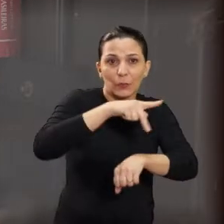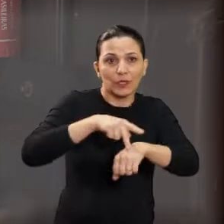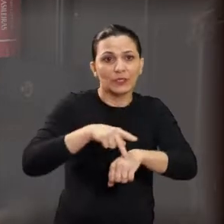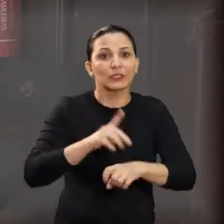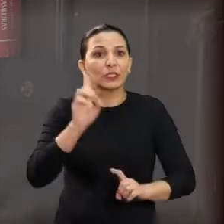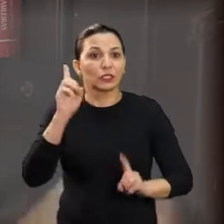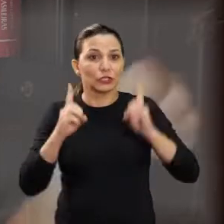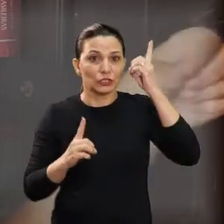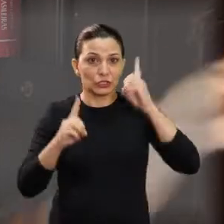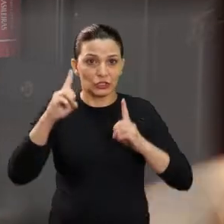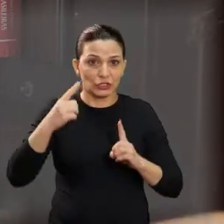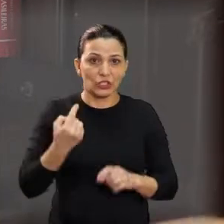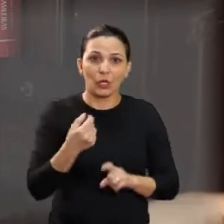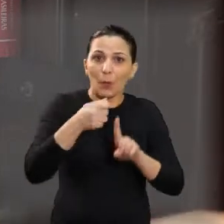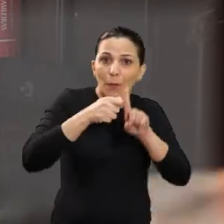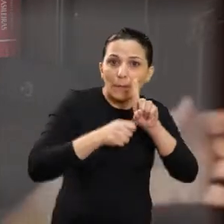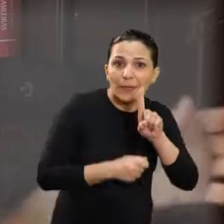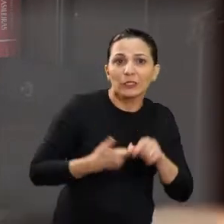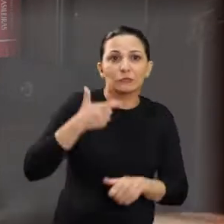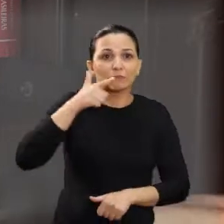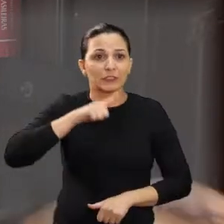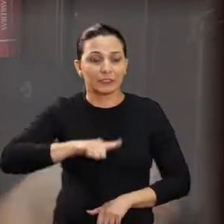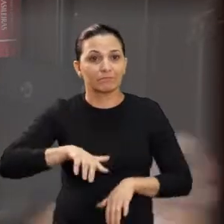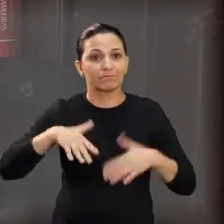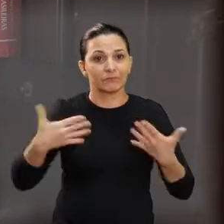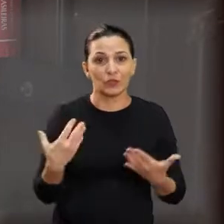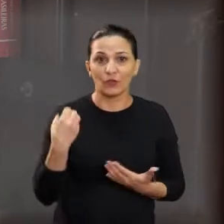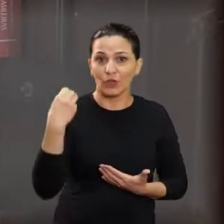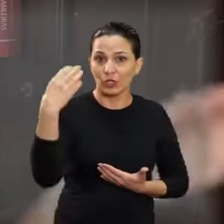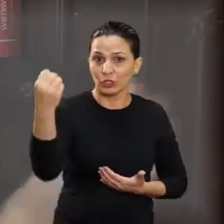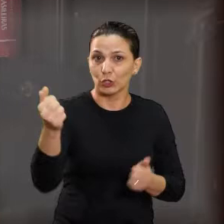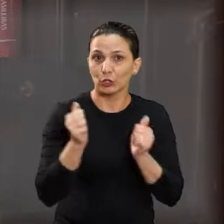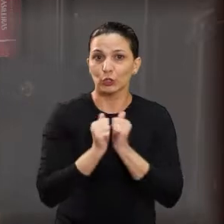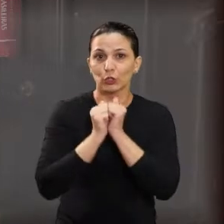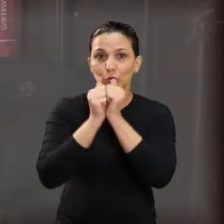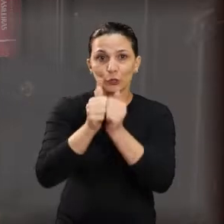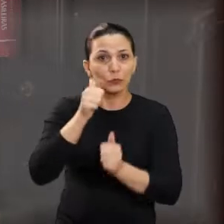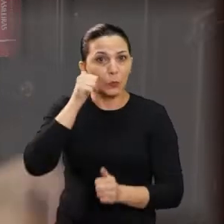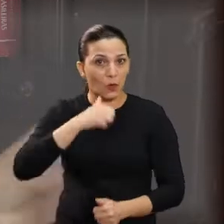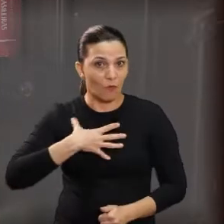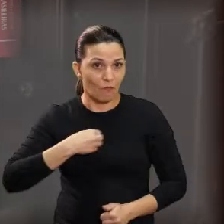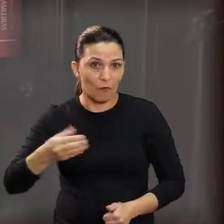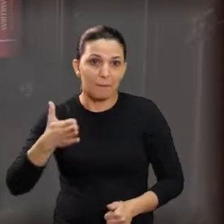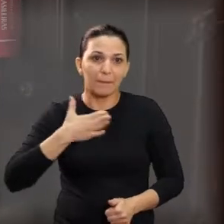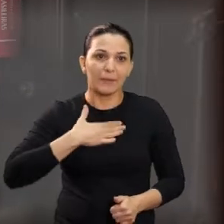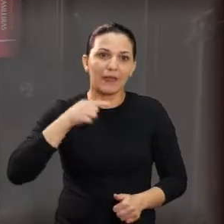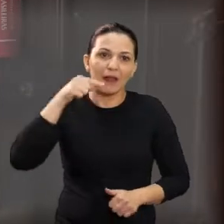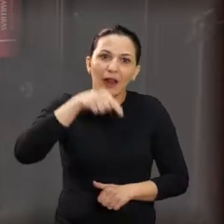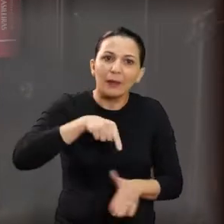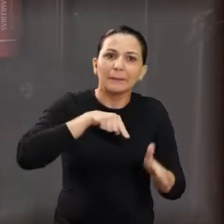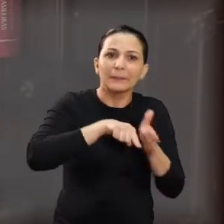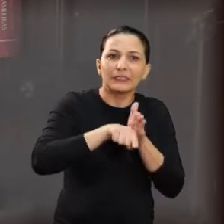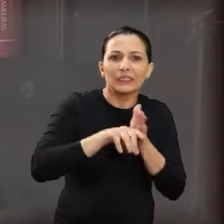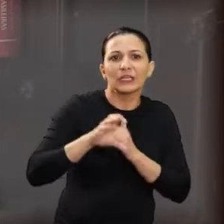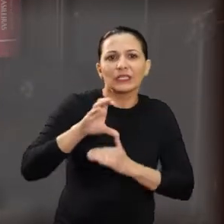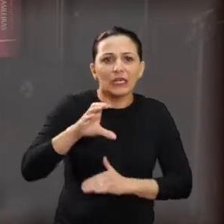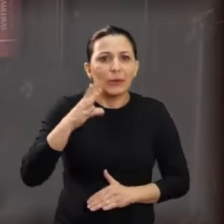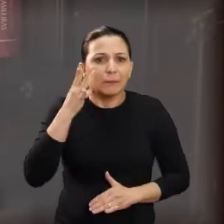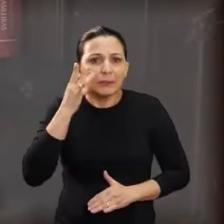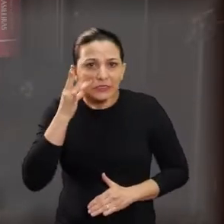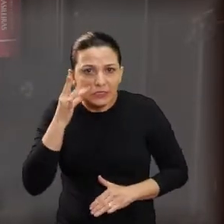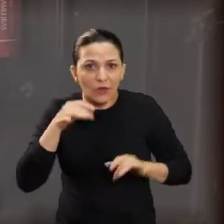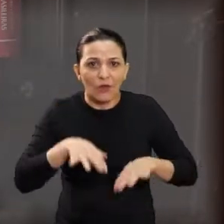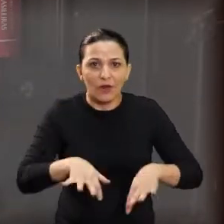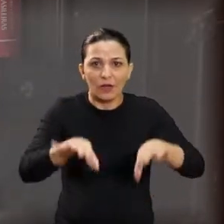pelo projeto Scala, e consegui ir para o Chile, levei minha filha, nós ficamos um mês lá, onde eu fiz um trabalho também de pesquisa de campo